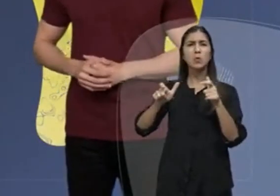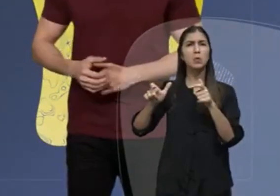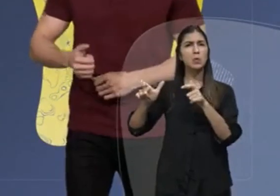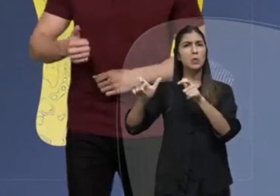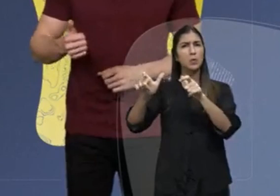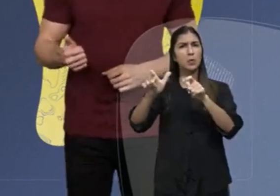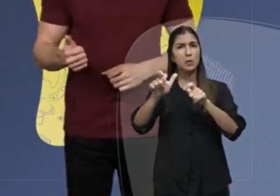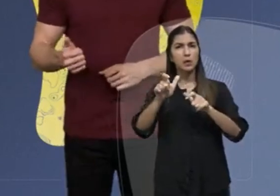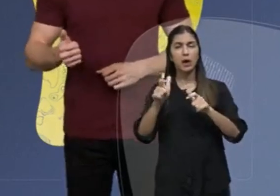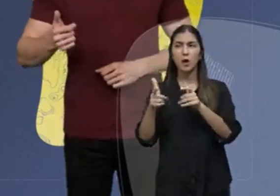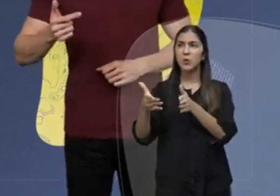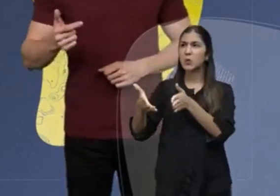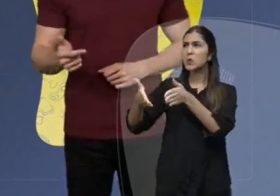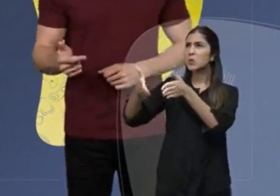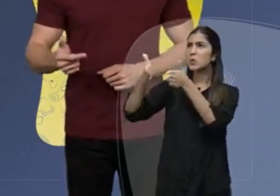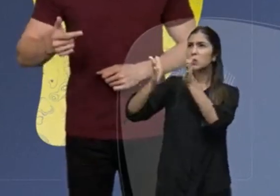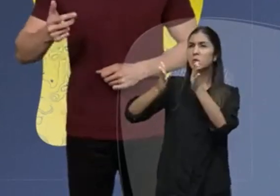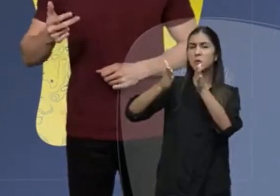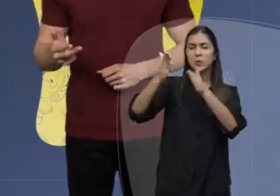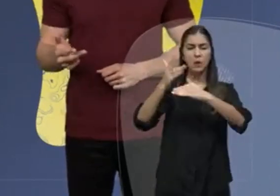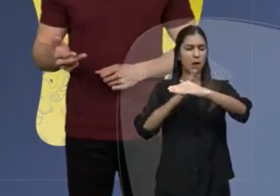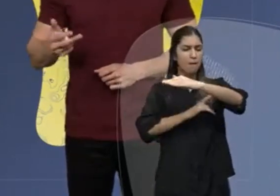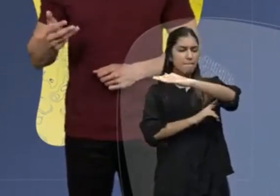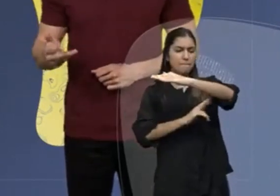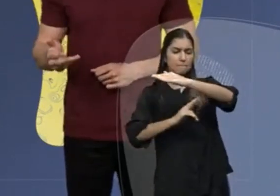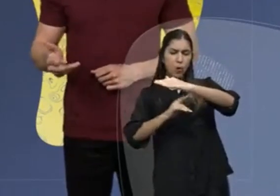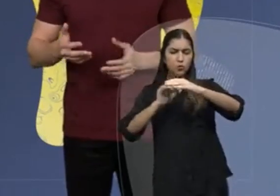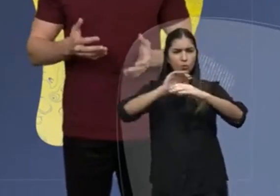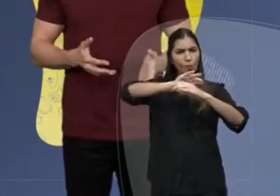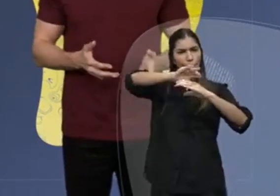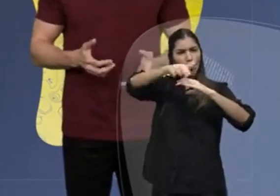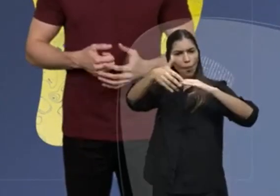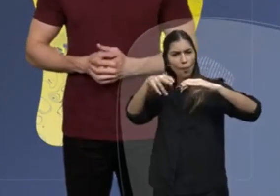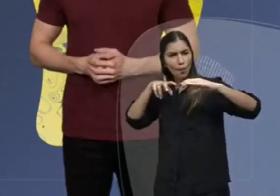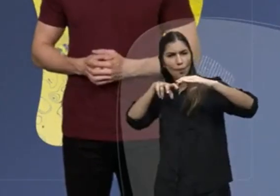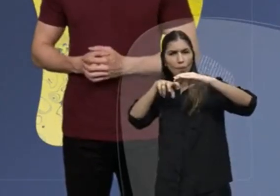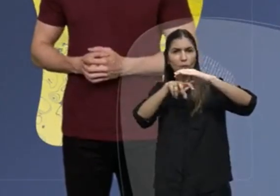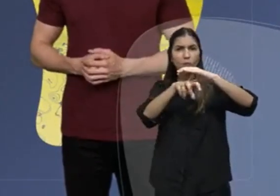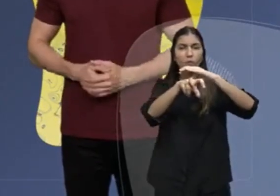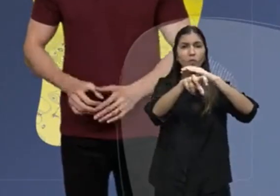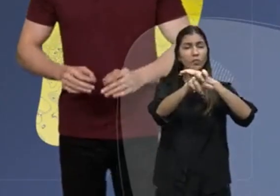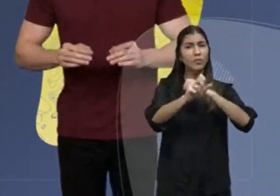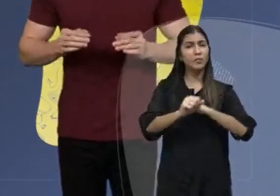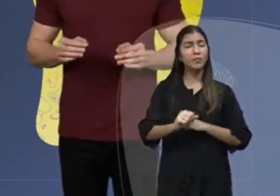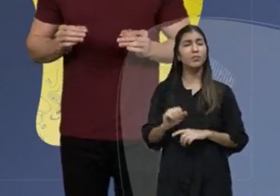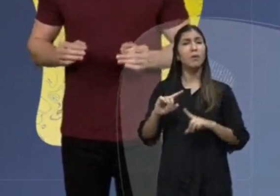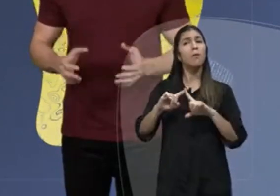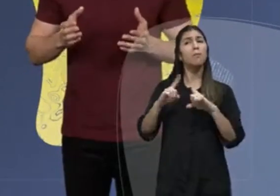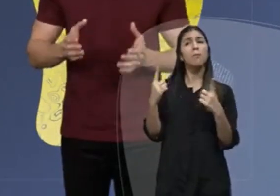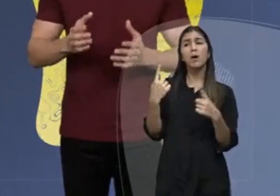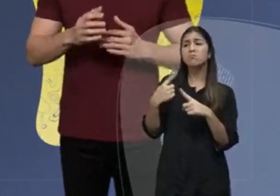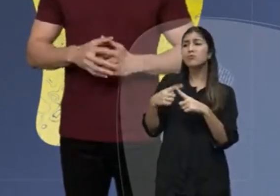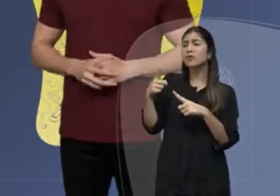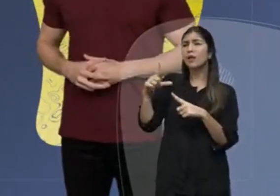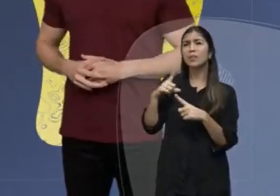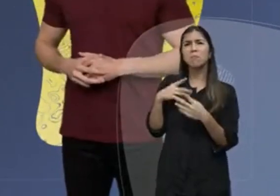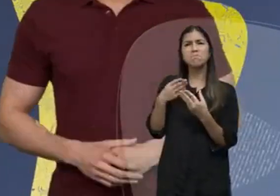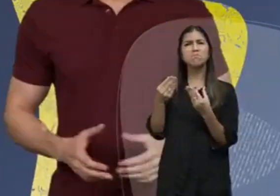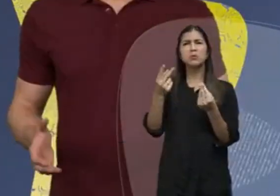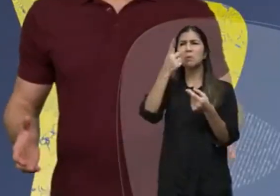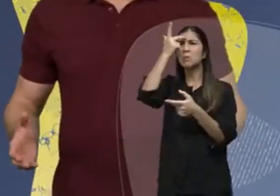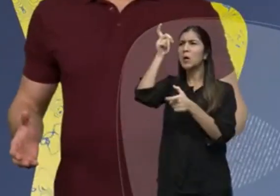redor, como em edifícios, pontes, túneis, torres e pavimentos, por exemplo. Mas por que será que ele é tão